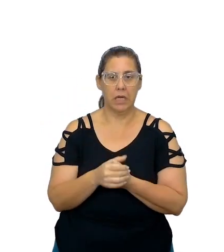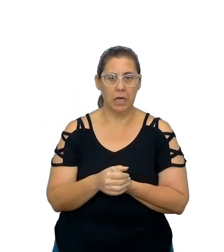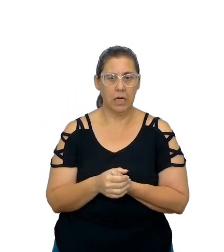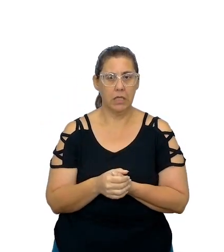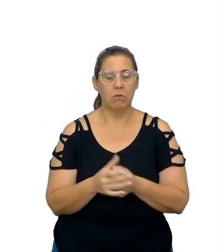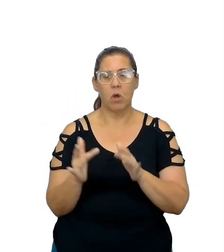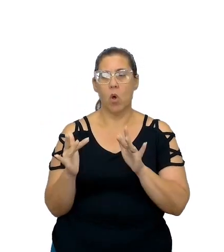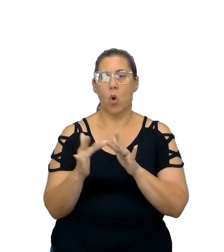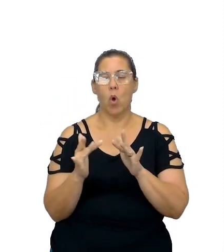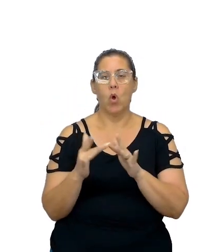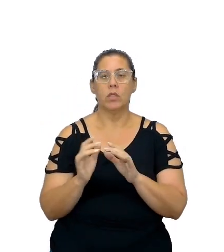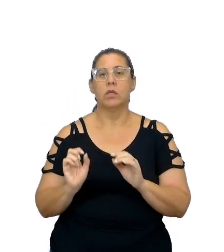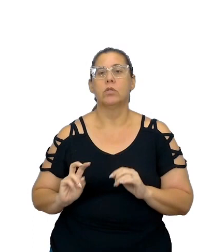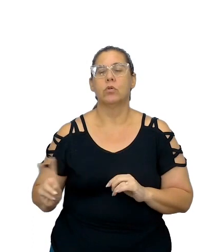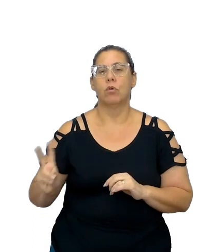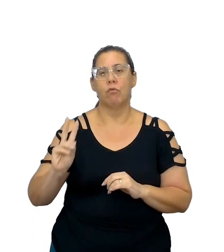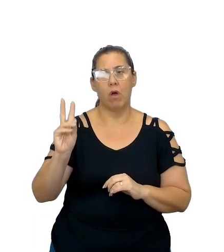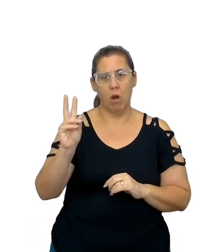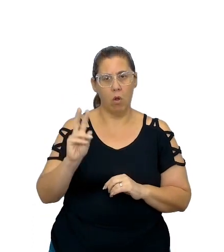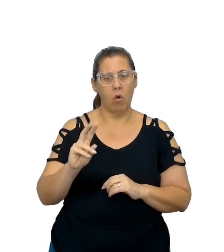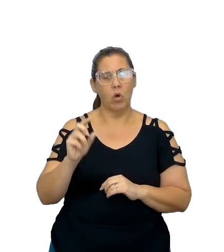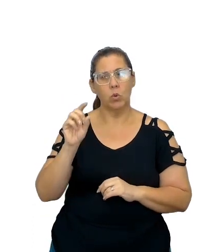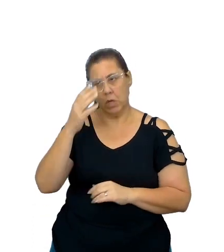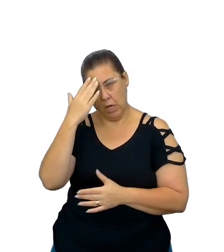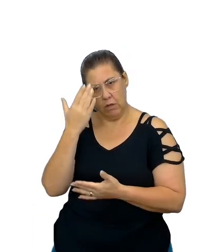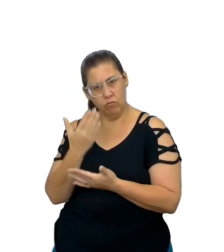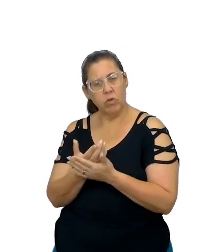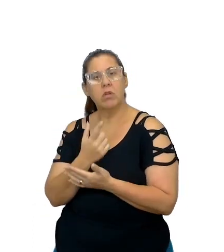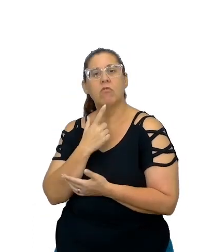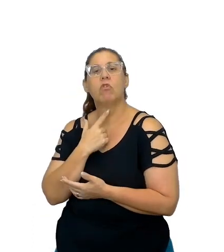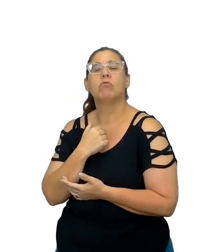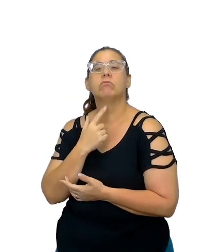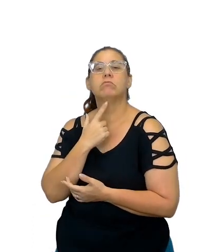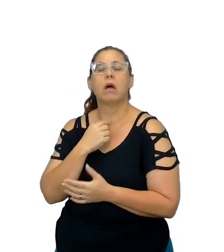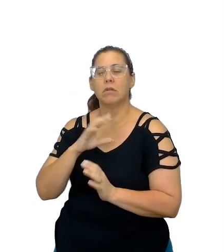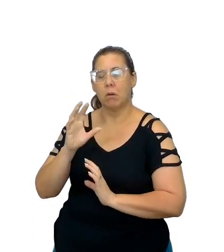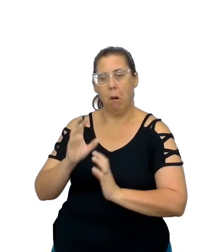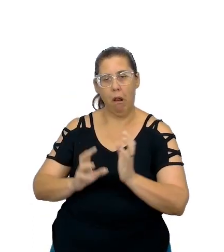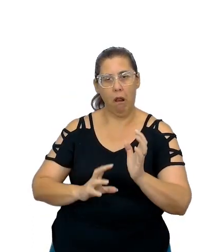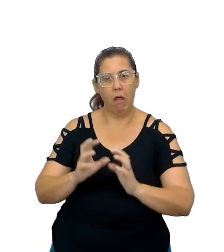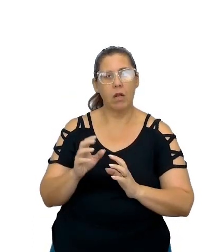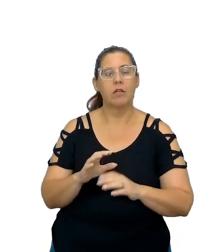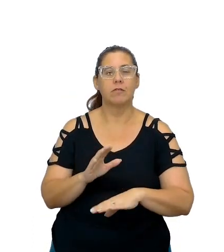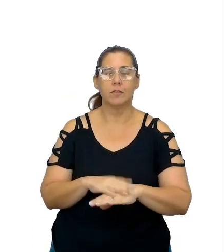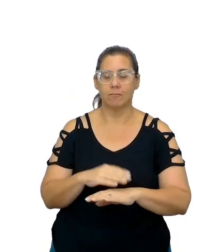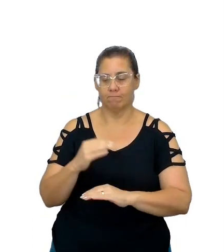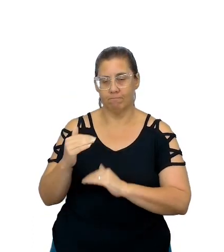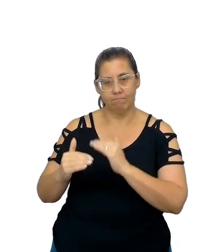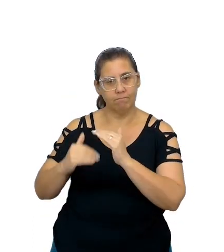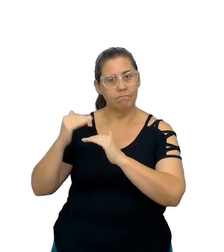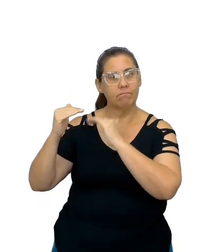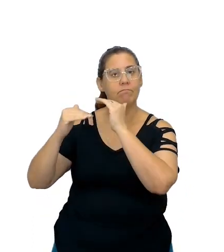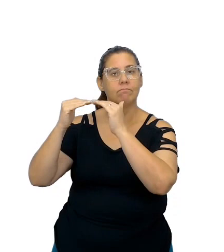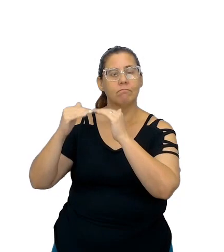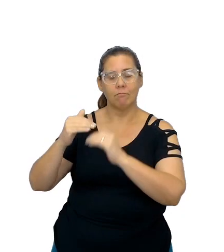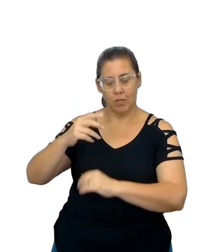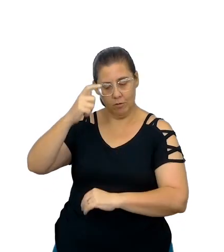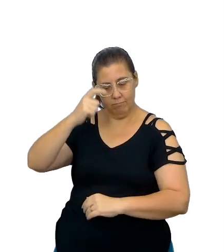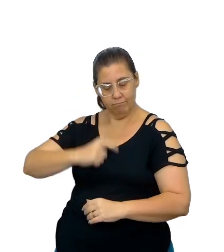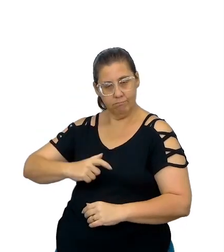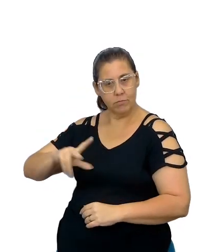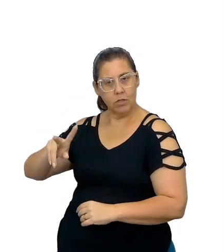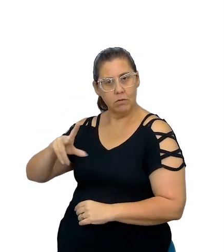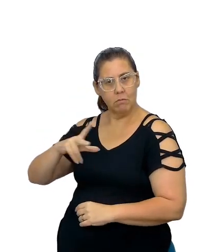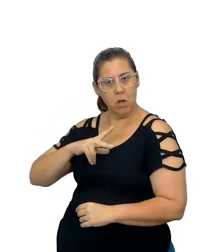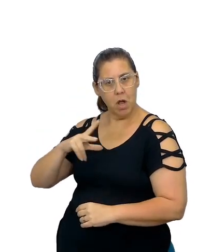Tendo contato com valores, crenças, desejos, conflitos, e permite a construção de si mesmo